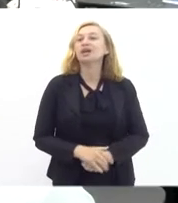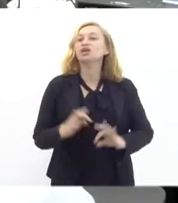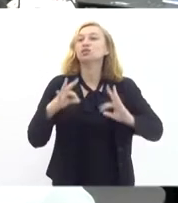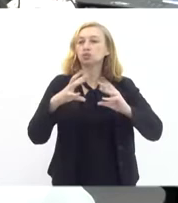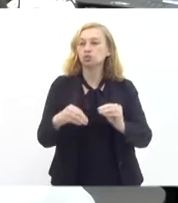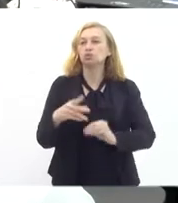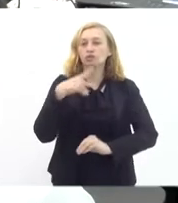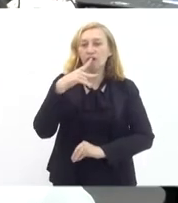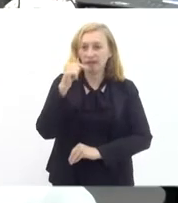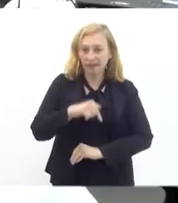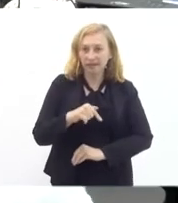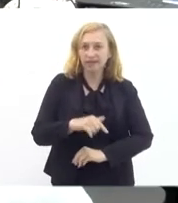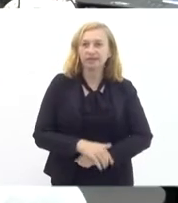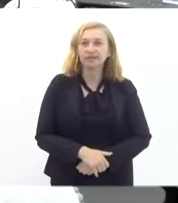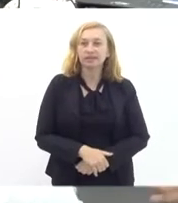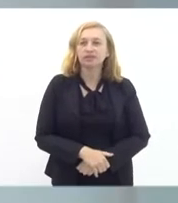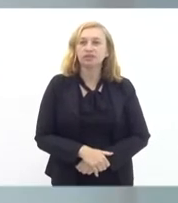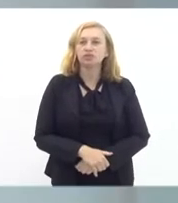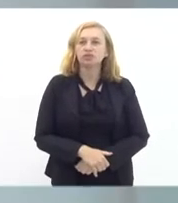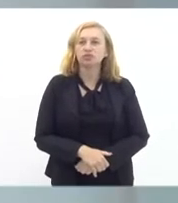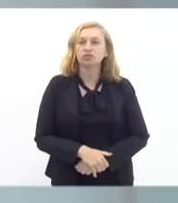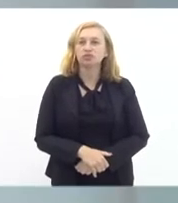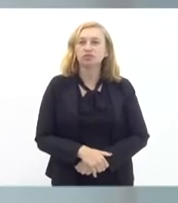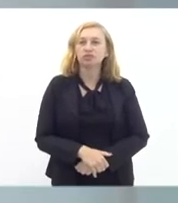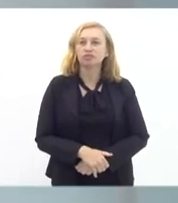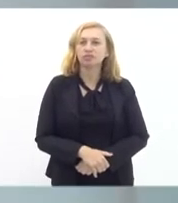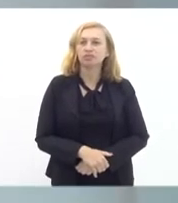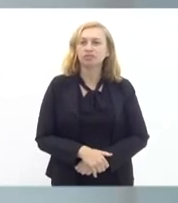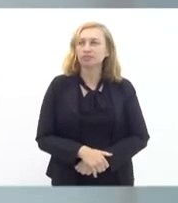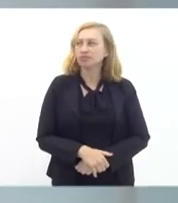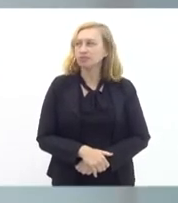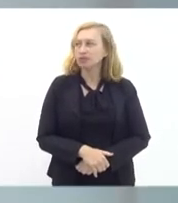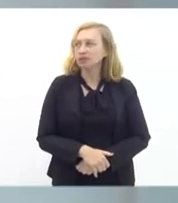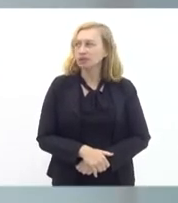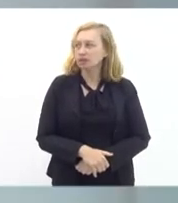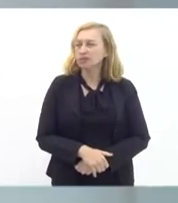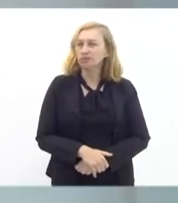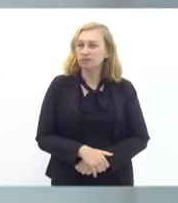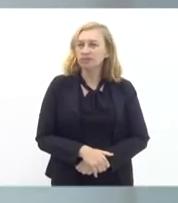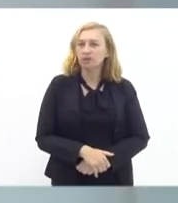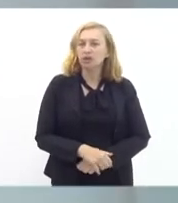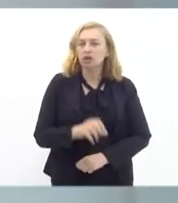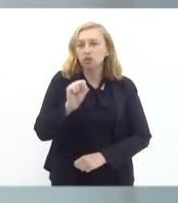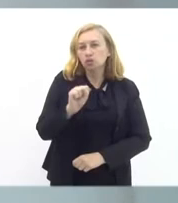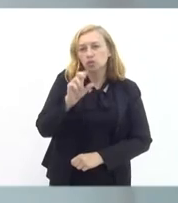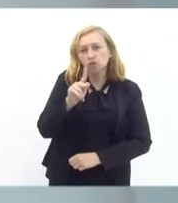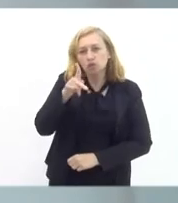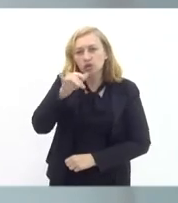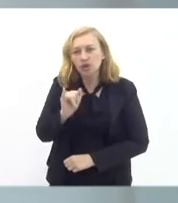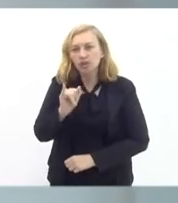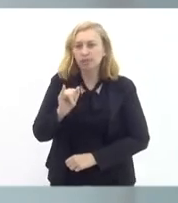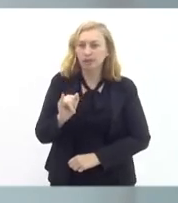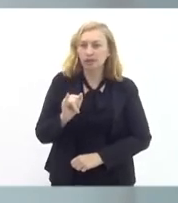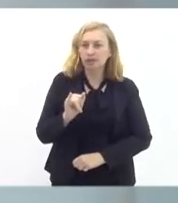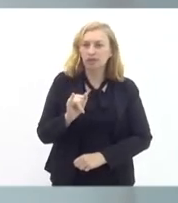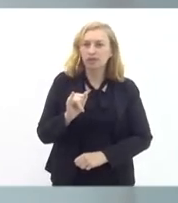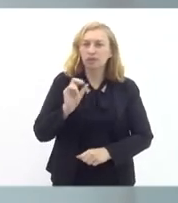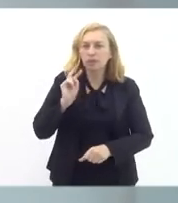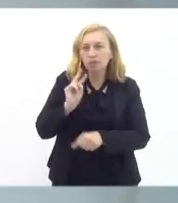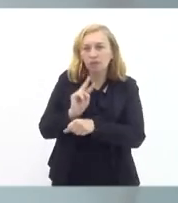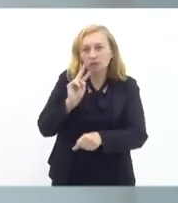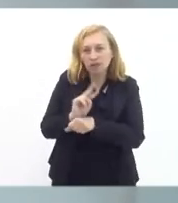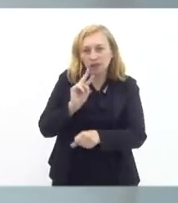foi falado aqui, sem dúvida nenhuma, reflete na SUIPA como nos pequenos protetores,